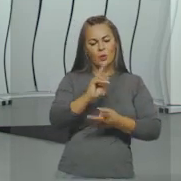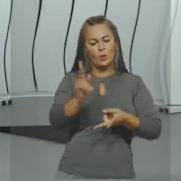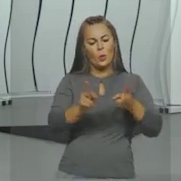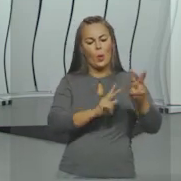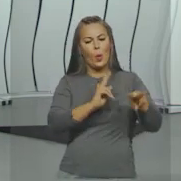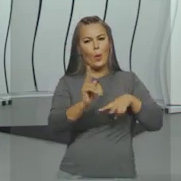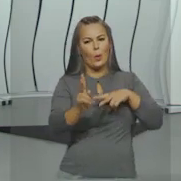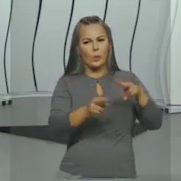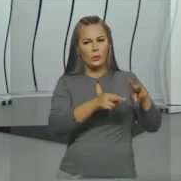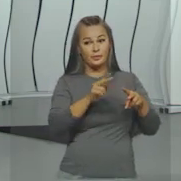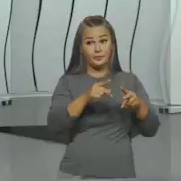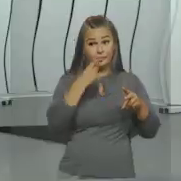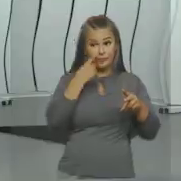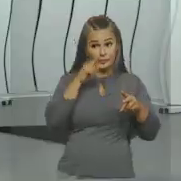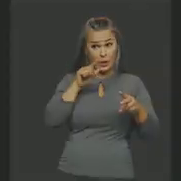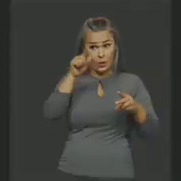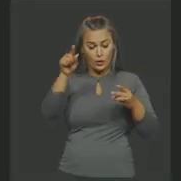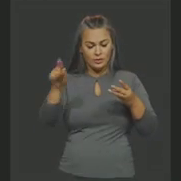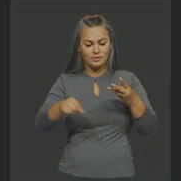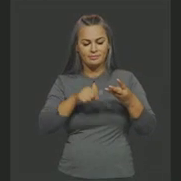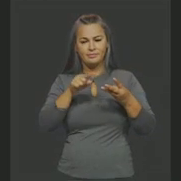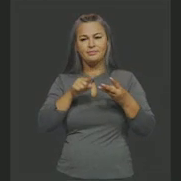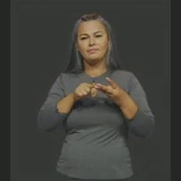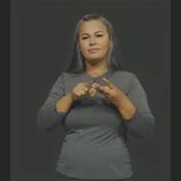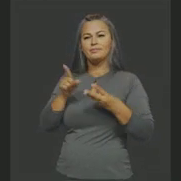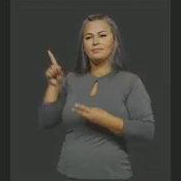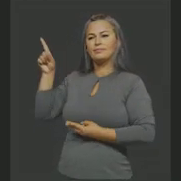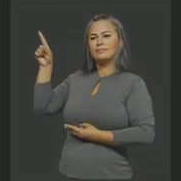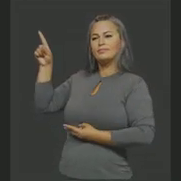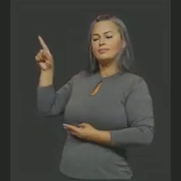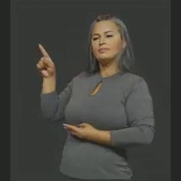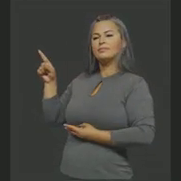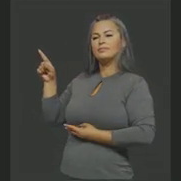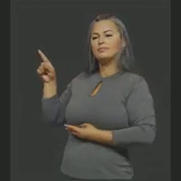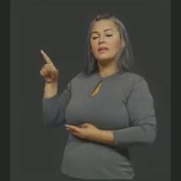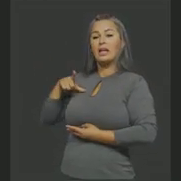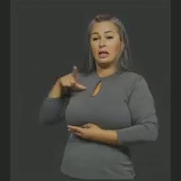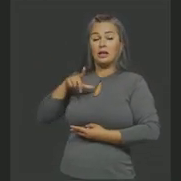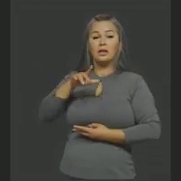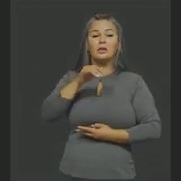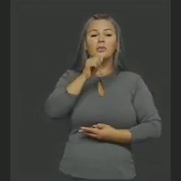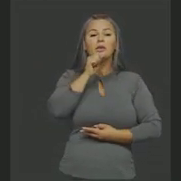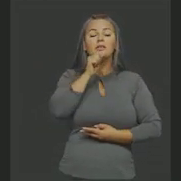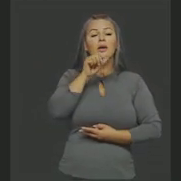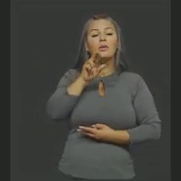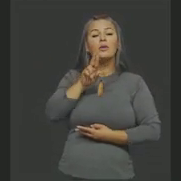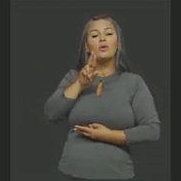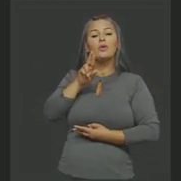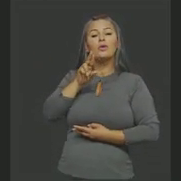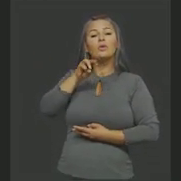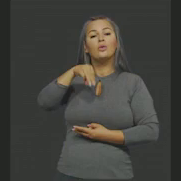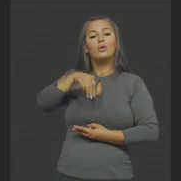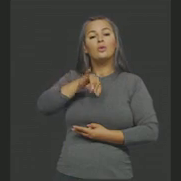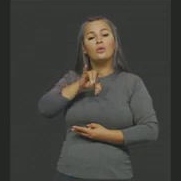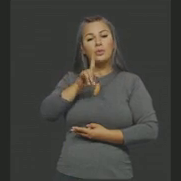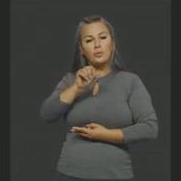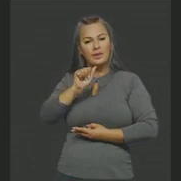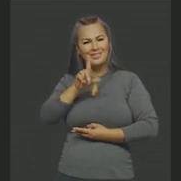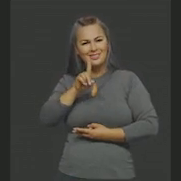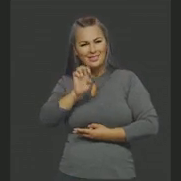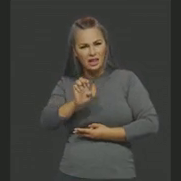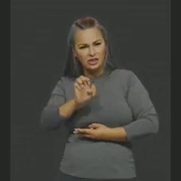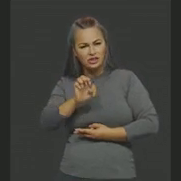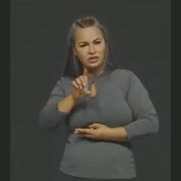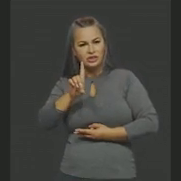são analisadas a quantidade de partículas de água, né, de moléculas de água que tem no ar, que é o que chamamos